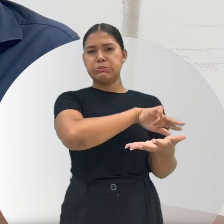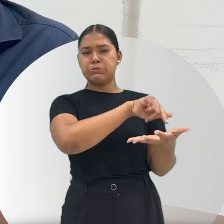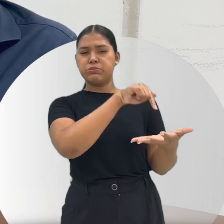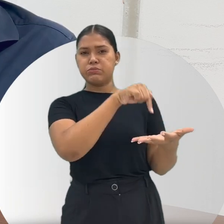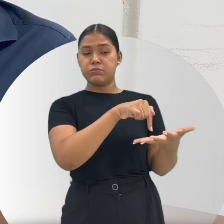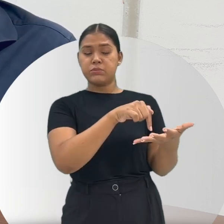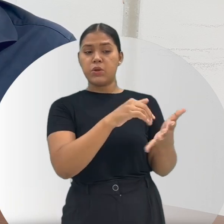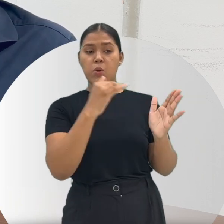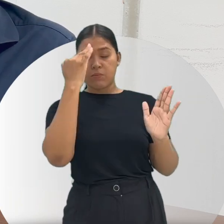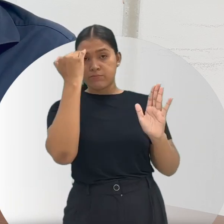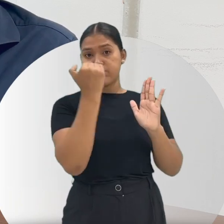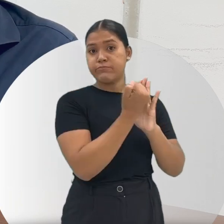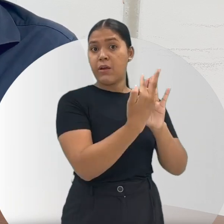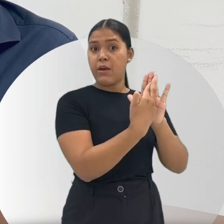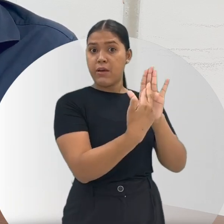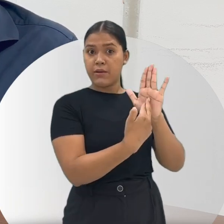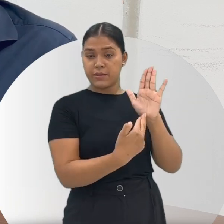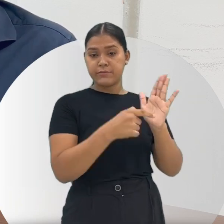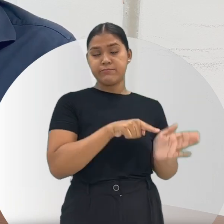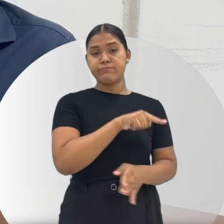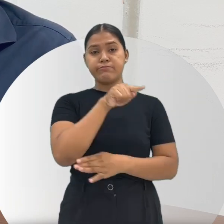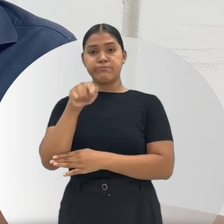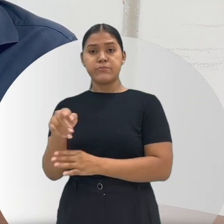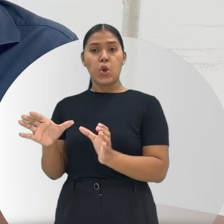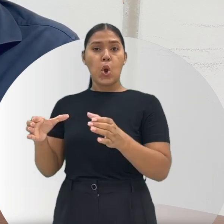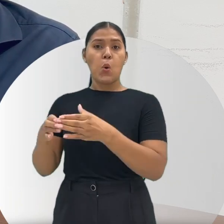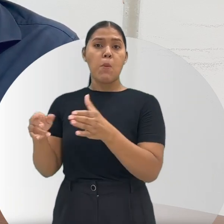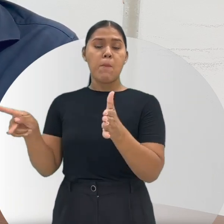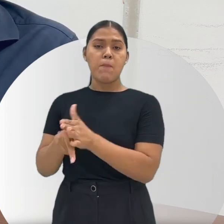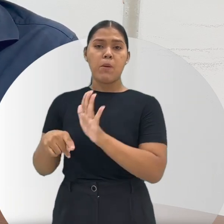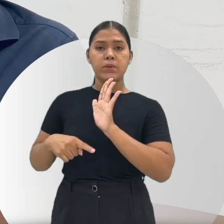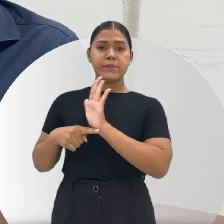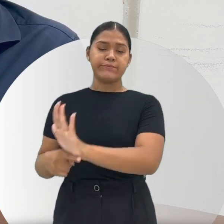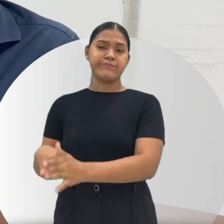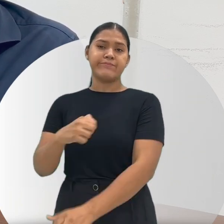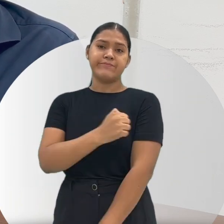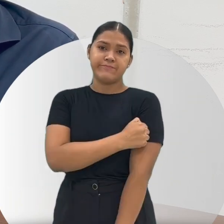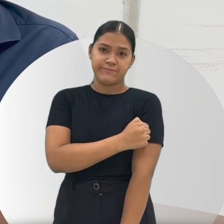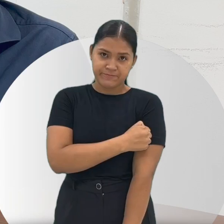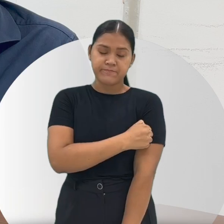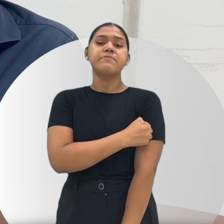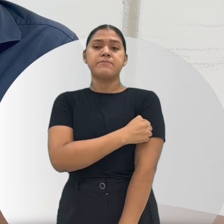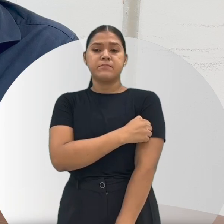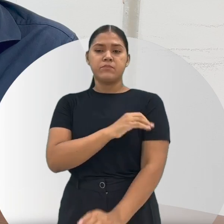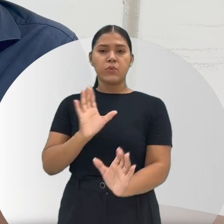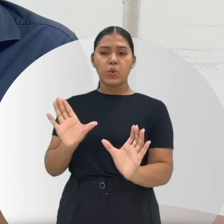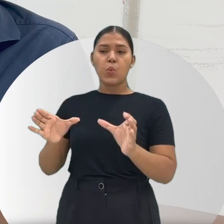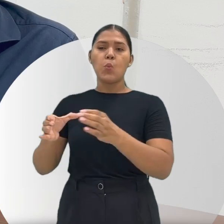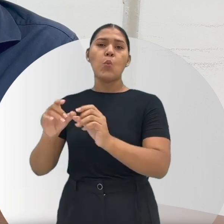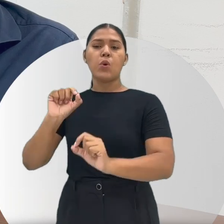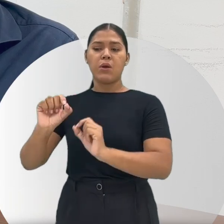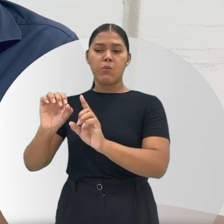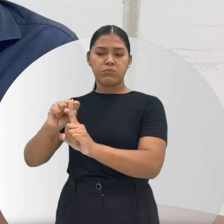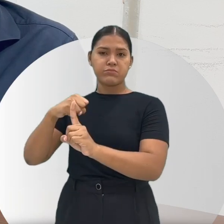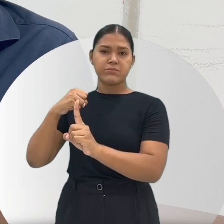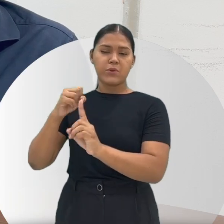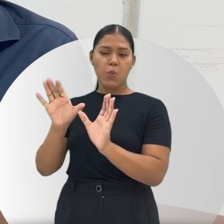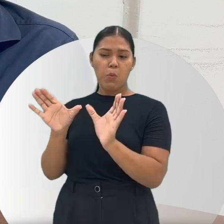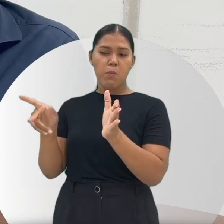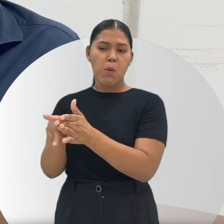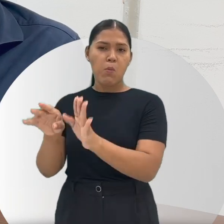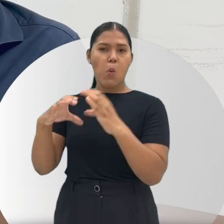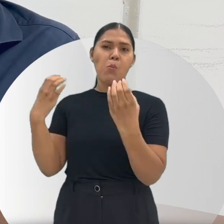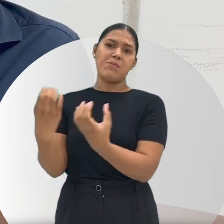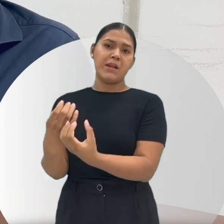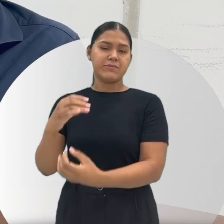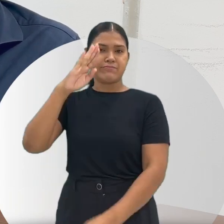as regras, e a parte da assistência estudantil, que é mais voltada para a nossa comunidade acadêmica. Hoje nós